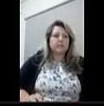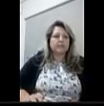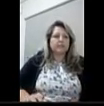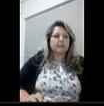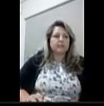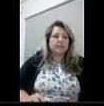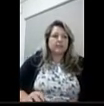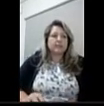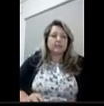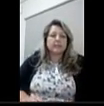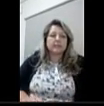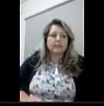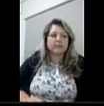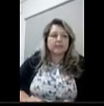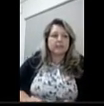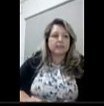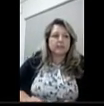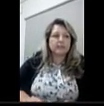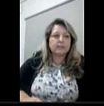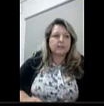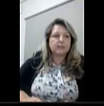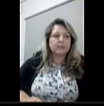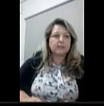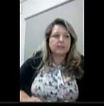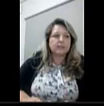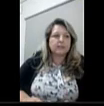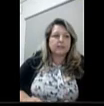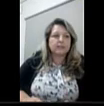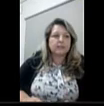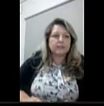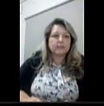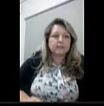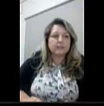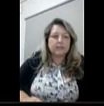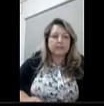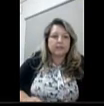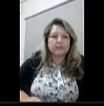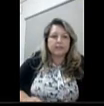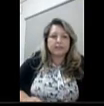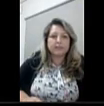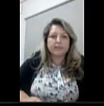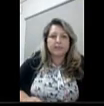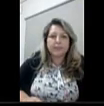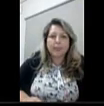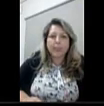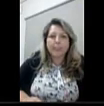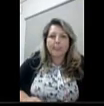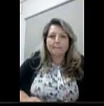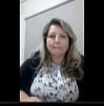proporcionar em casa um espaço que a criança tenha para poder estudar, que seja